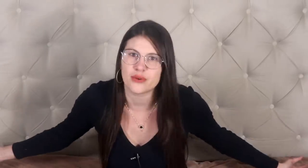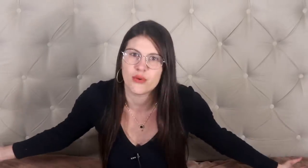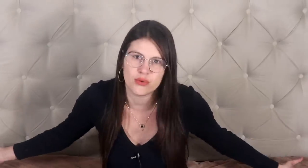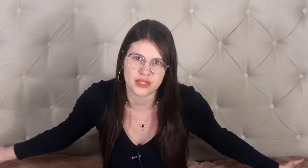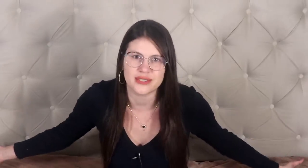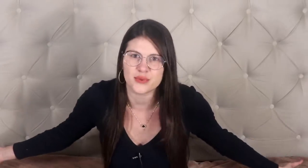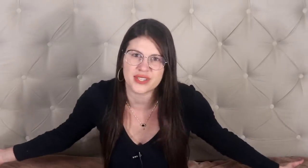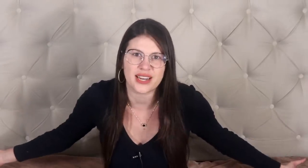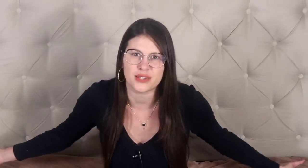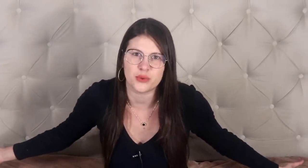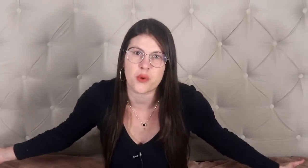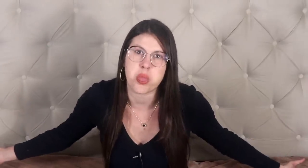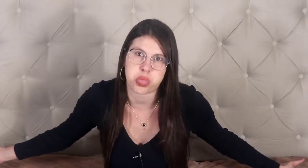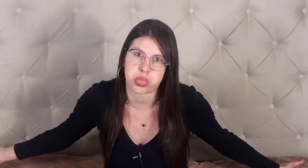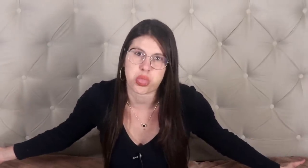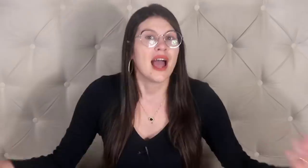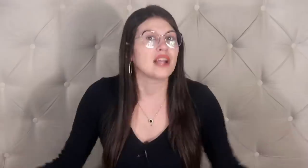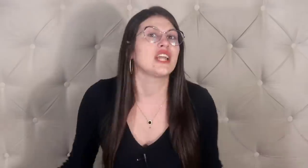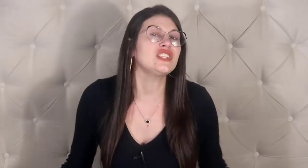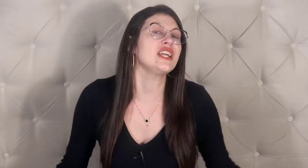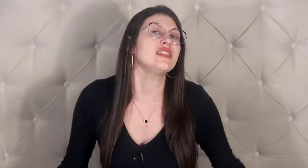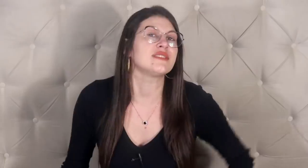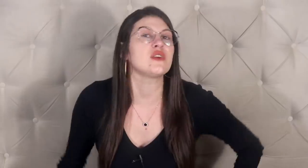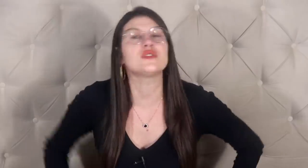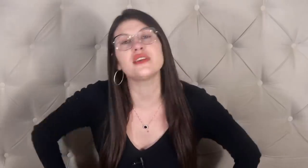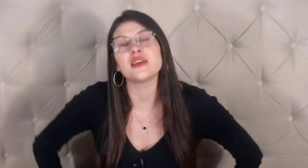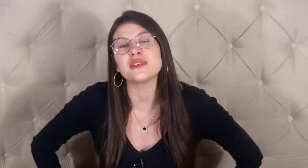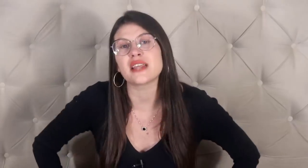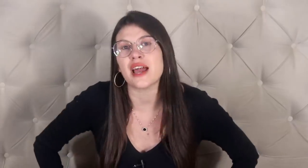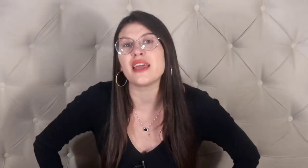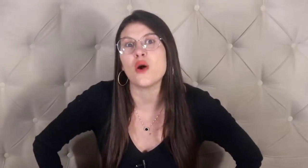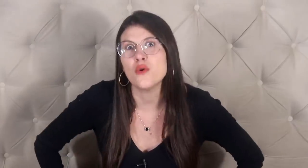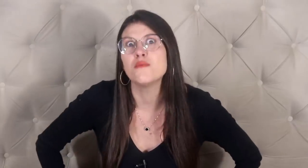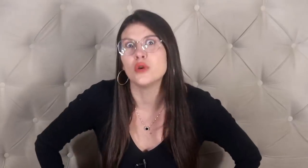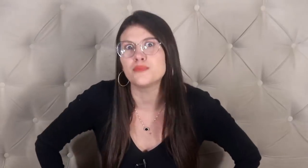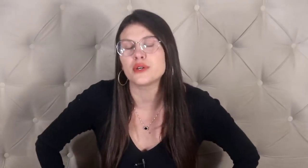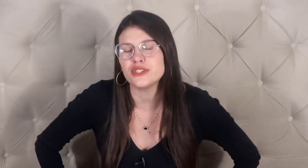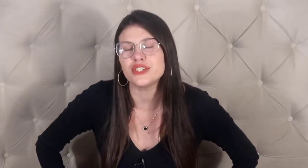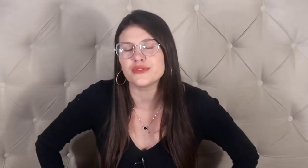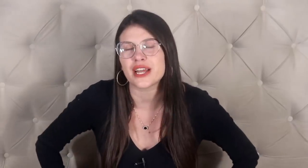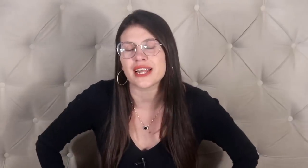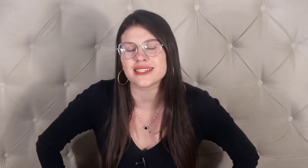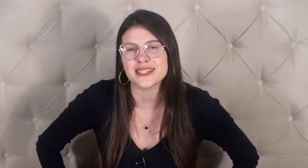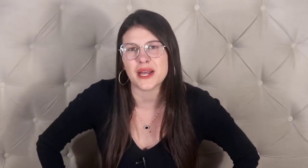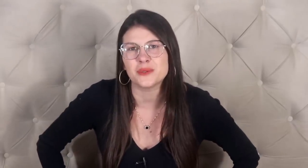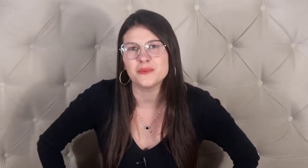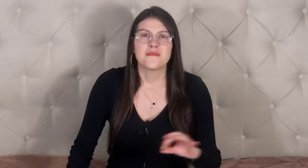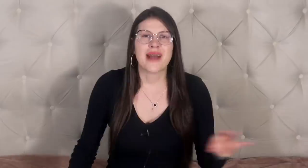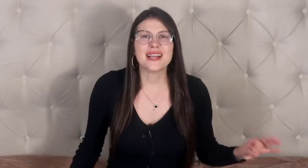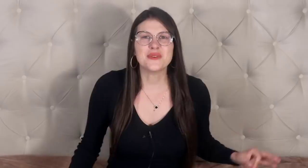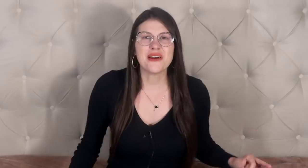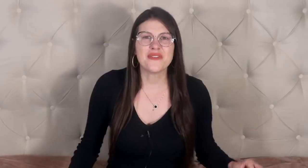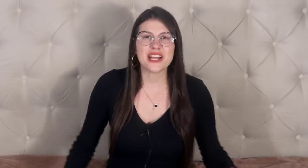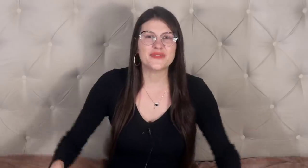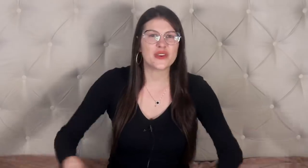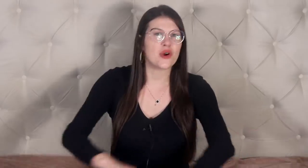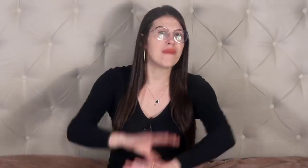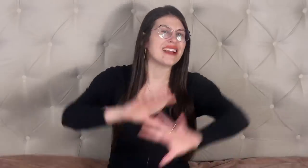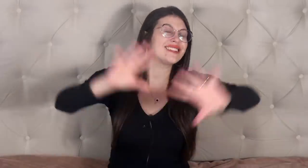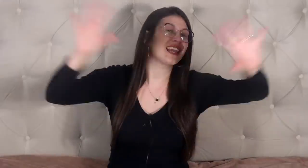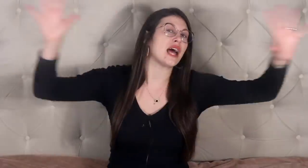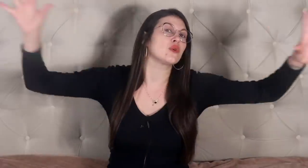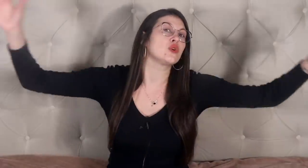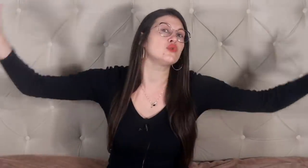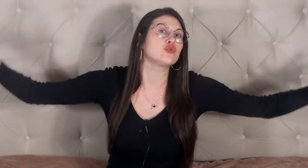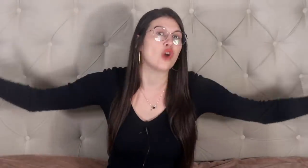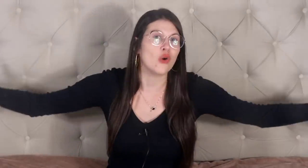sua pergunta, seu senador, a gente ainda assim conseguiu extrair algo muito positivo daquela sessão. Mais uma vez ficou